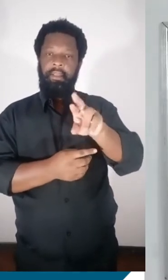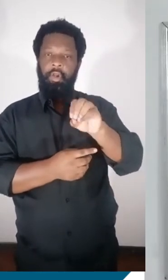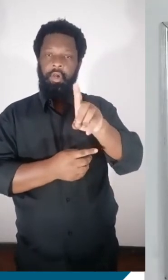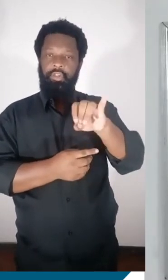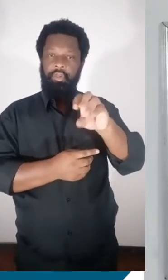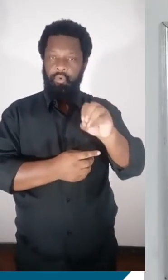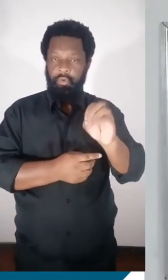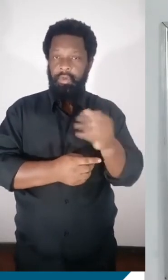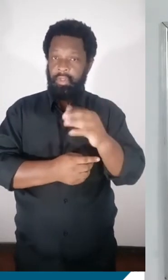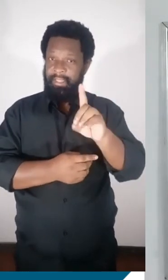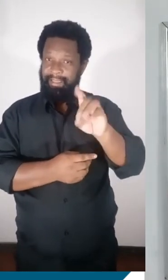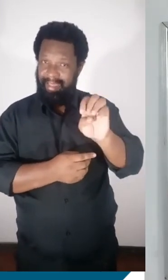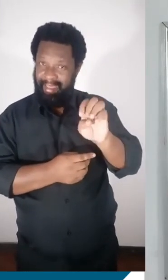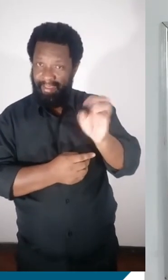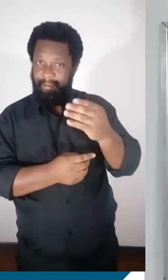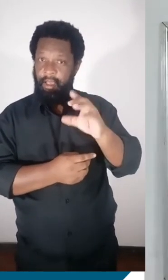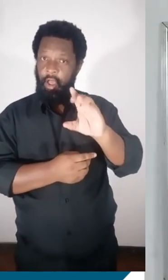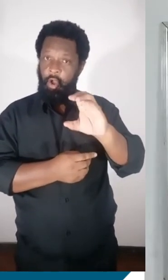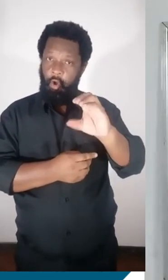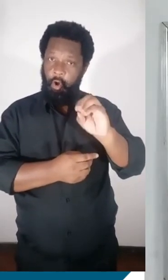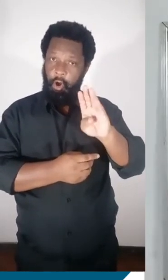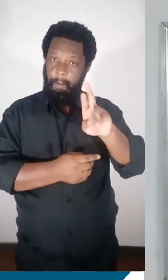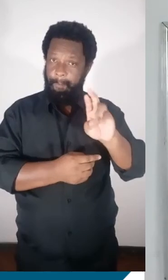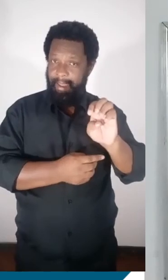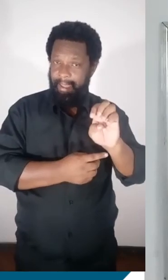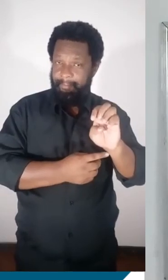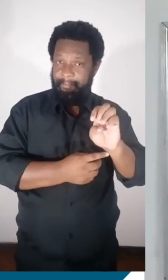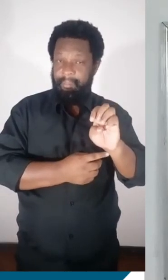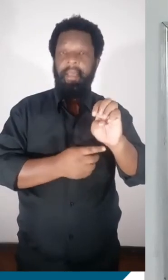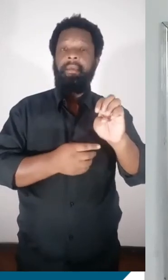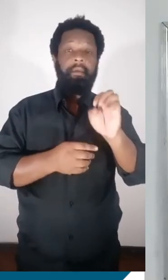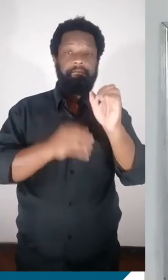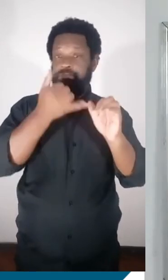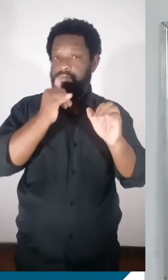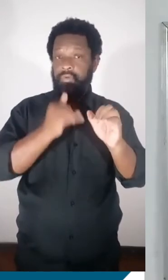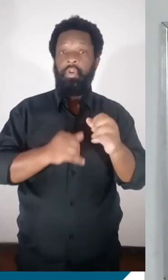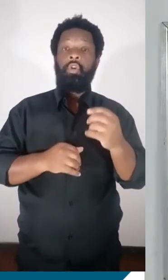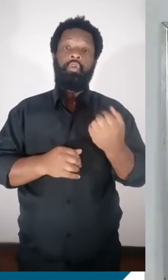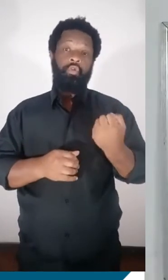hidróxido de cobre, aqui nós mantemos, como aqui a carga é 2